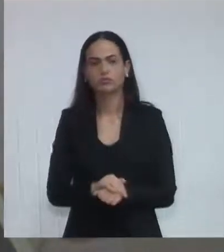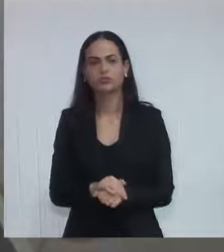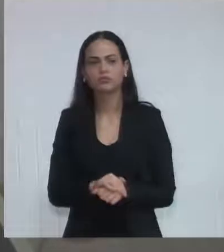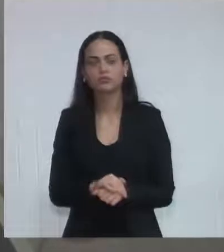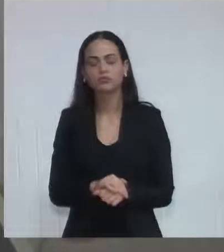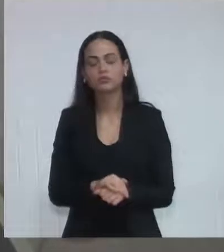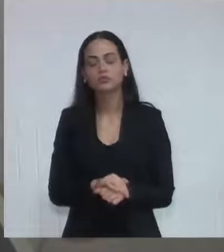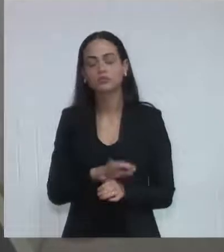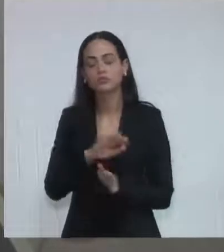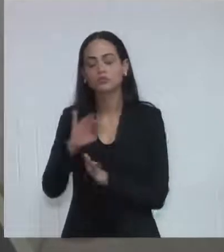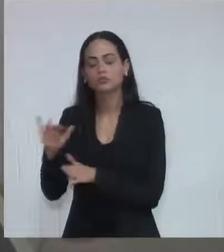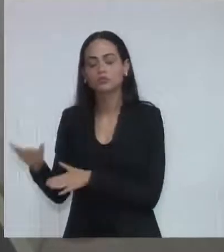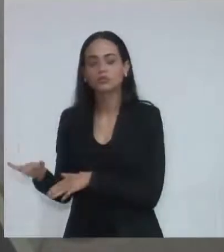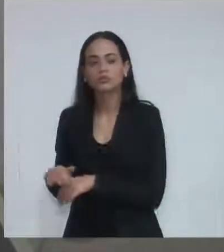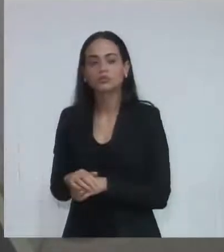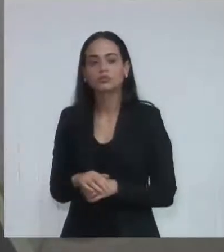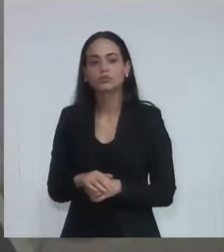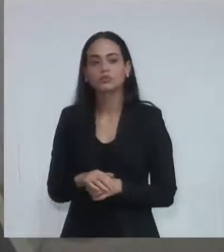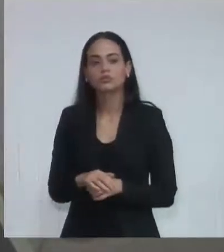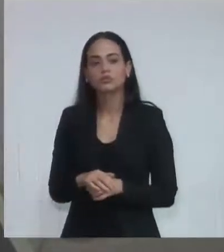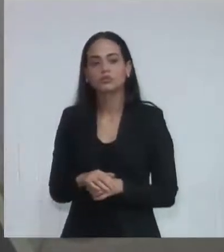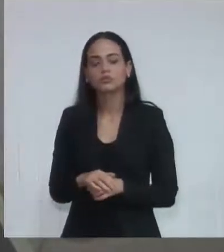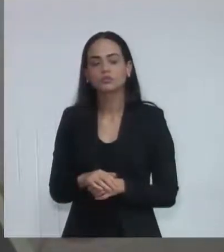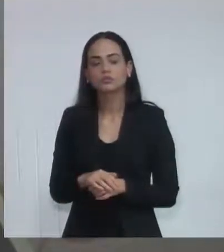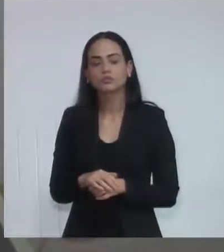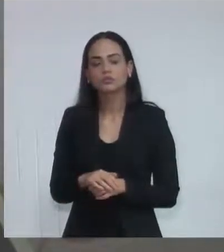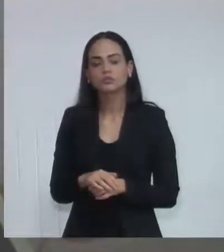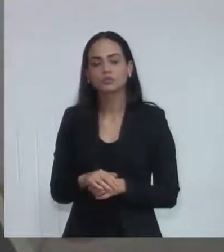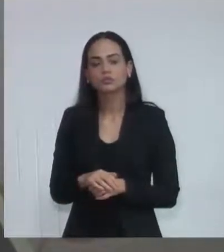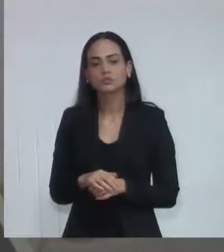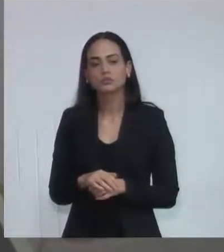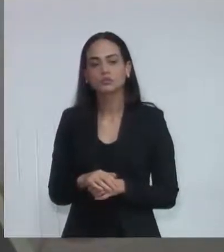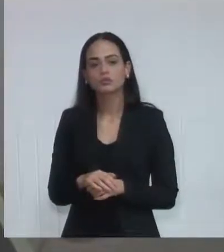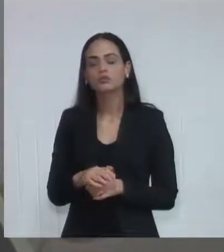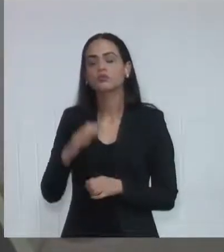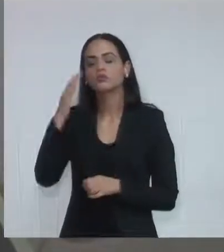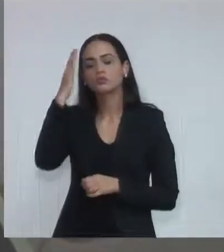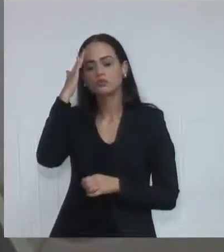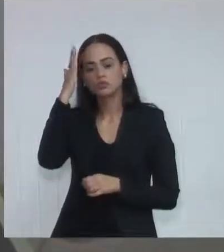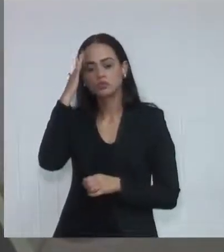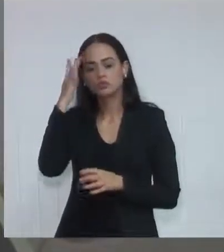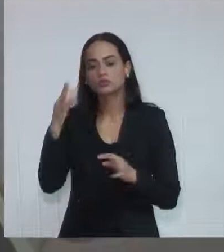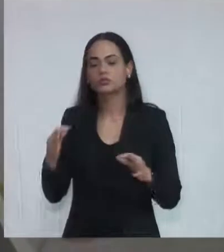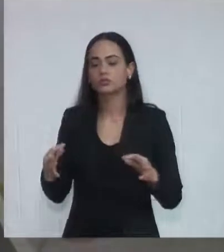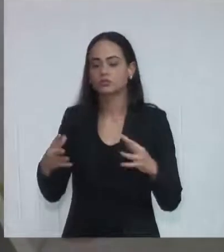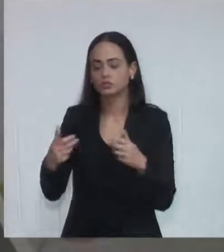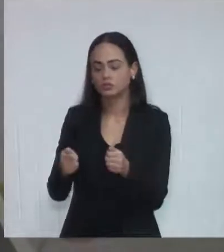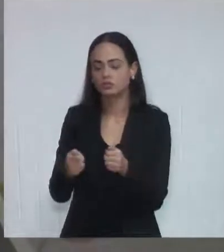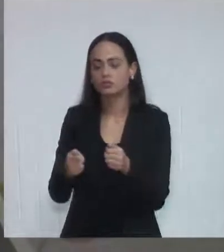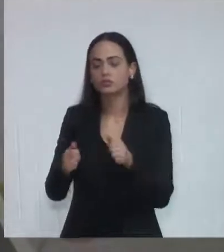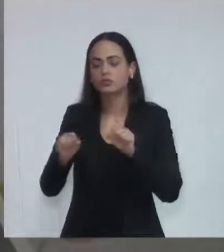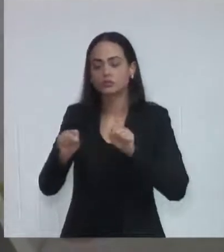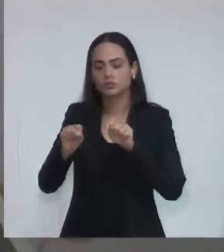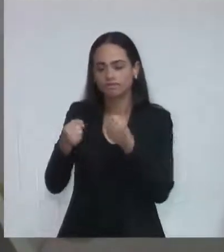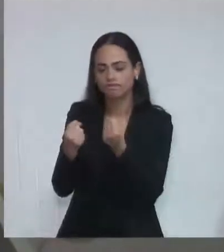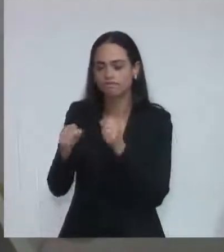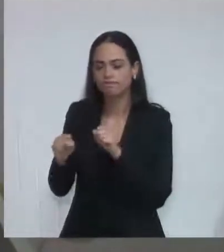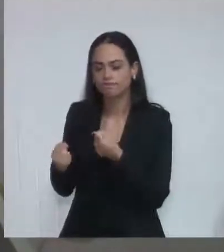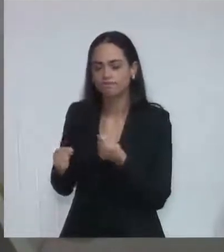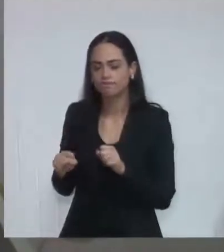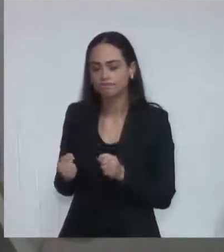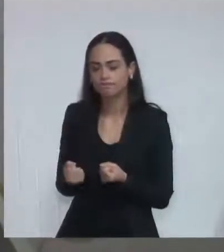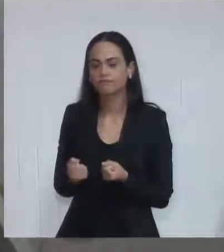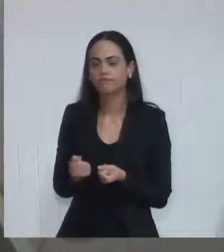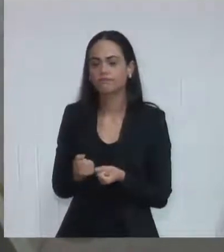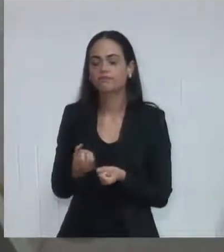Nós sabemos quanto todos estão se empenhando aí com relação às dificuldades que temos na aquisição de alguns